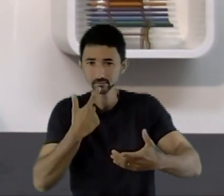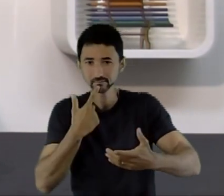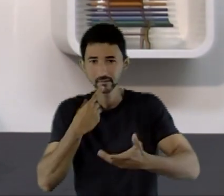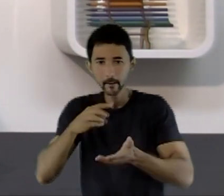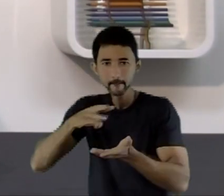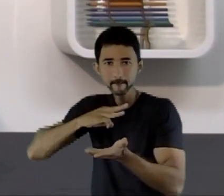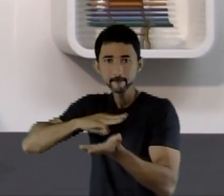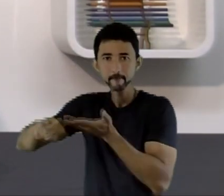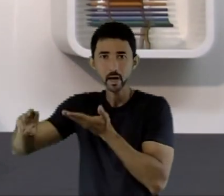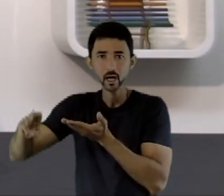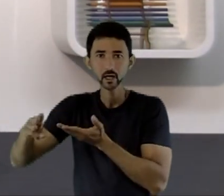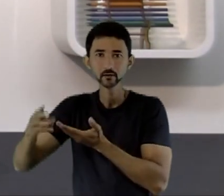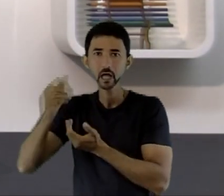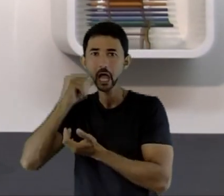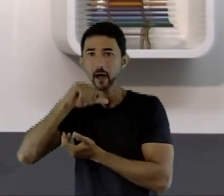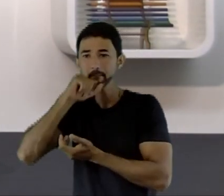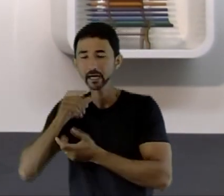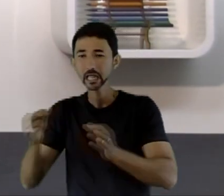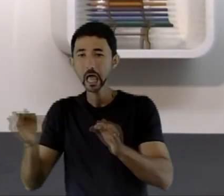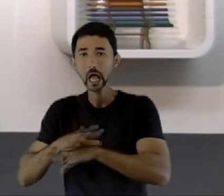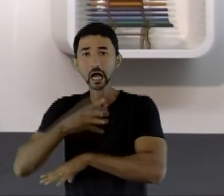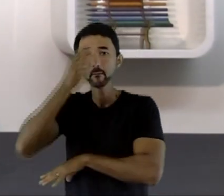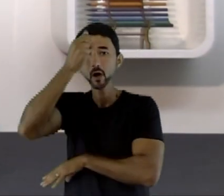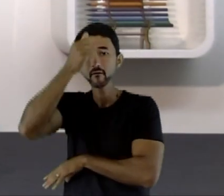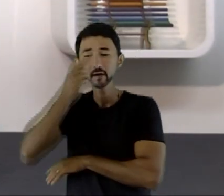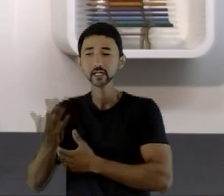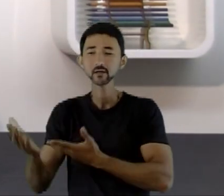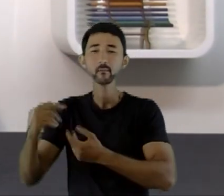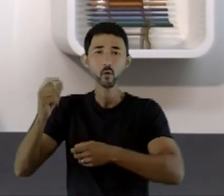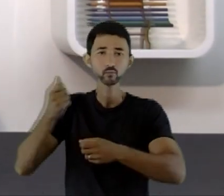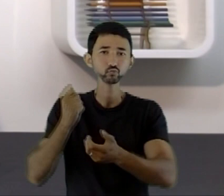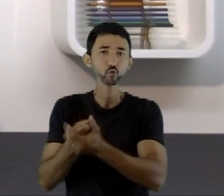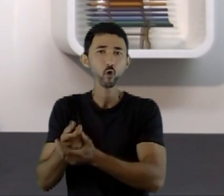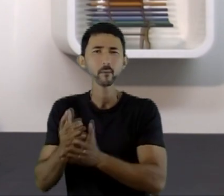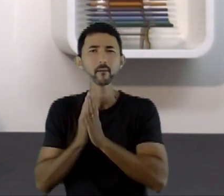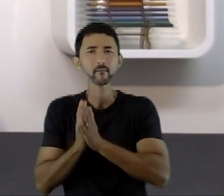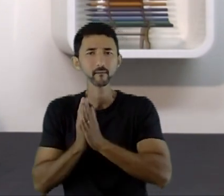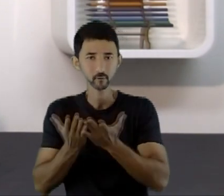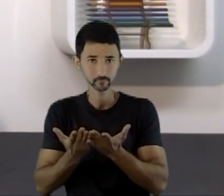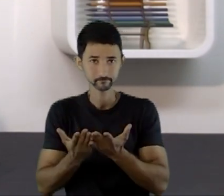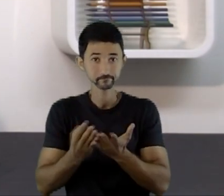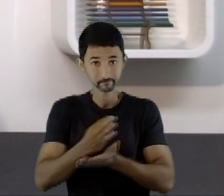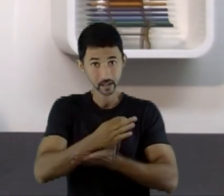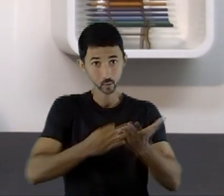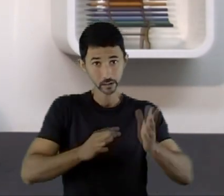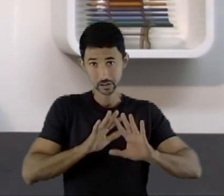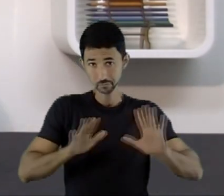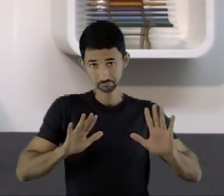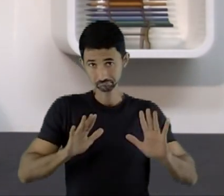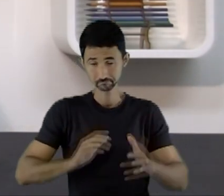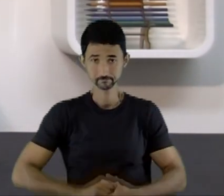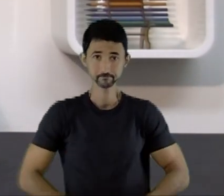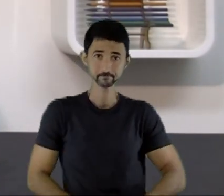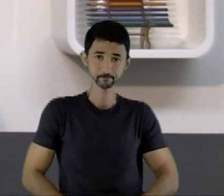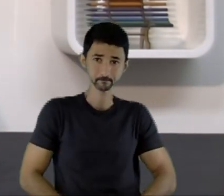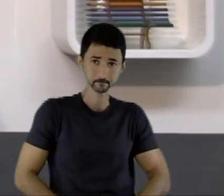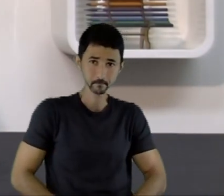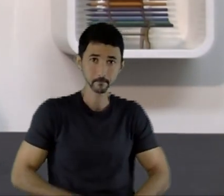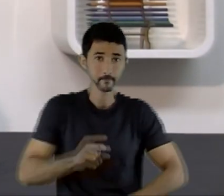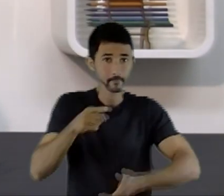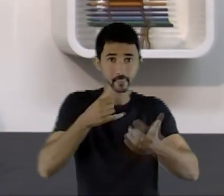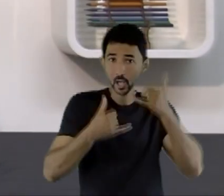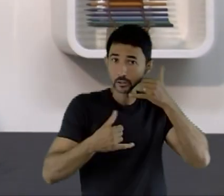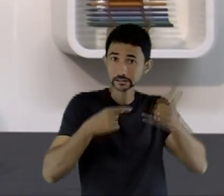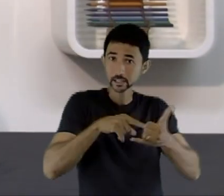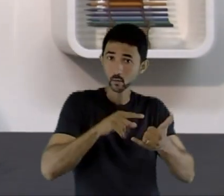uma mensagem para sua mãe. Mãe, acabou a farinha, traz, por favor. Isso é texto, tá bom? Aí no seu